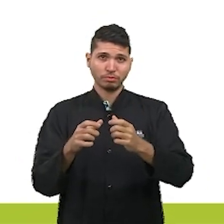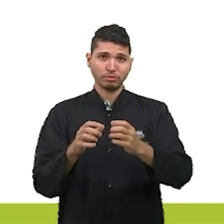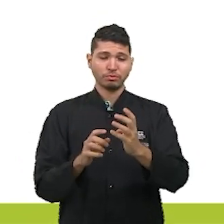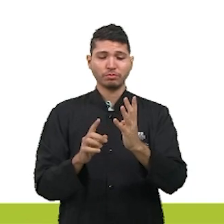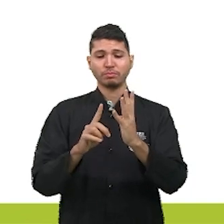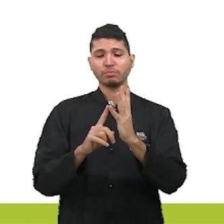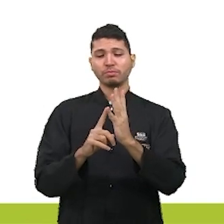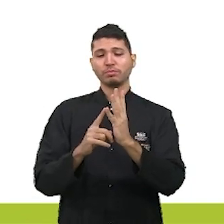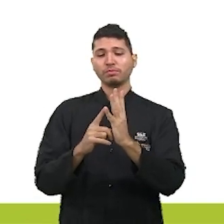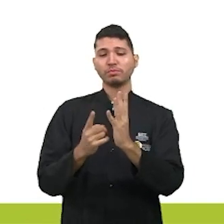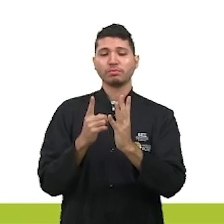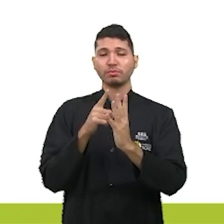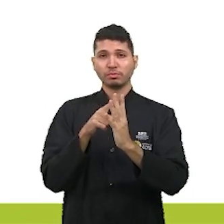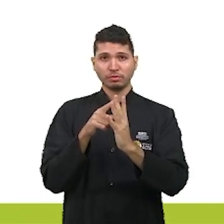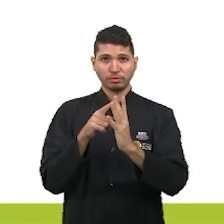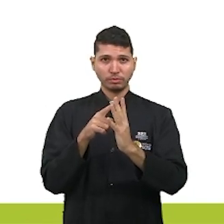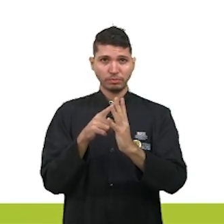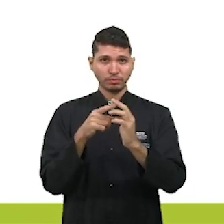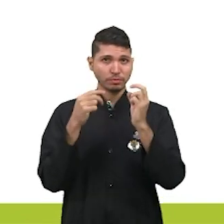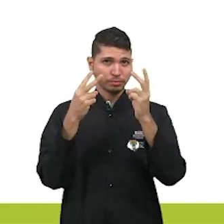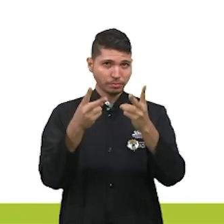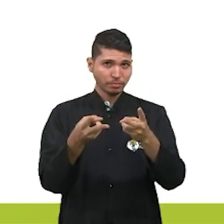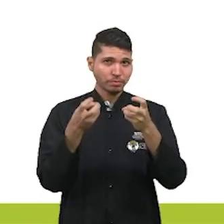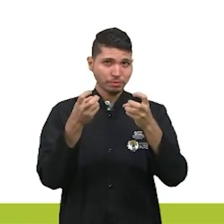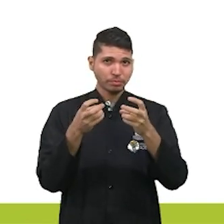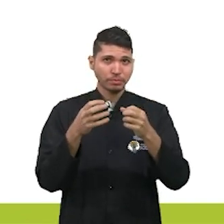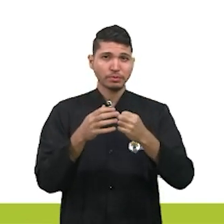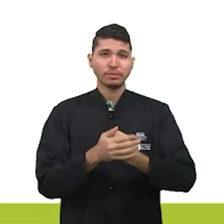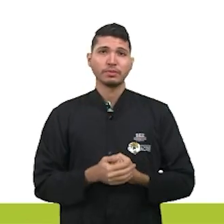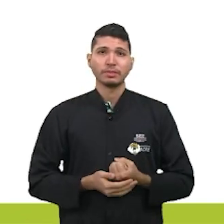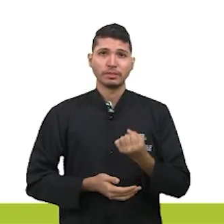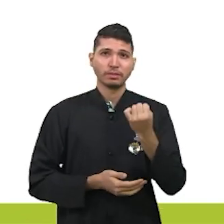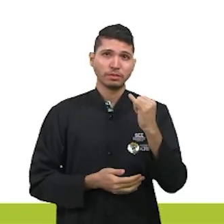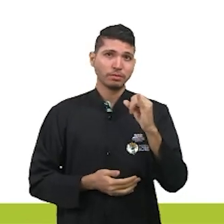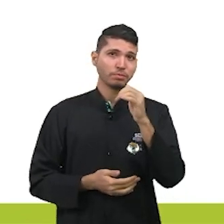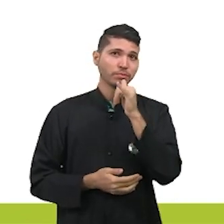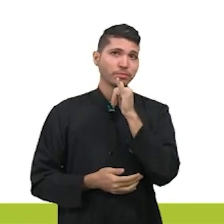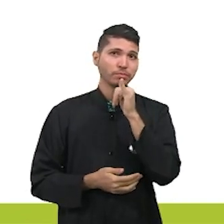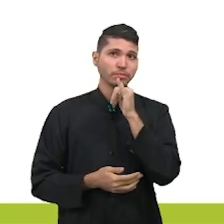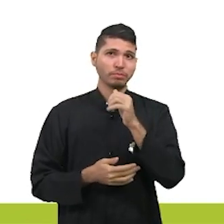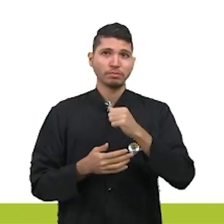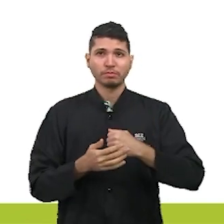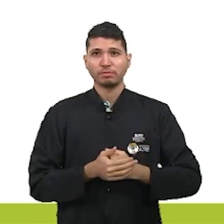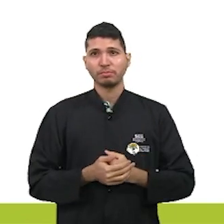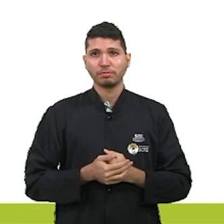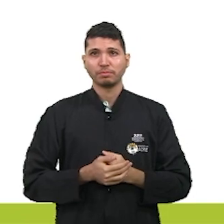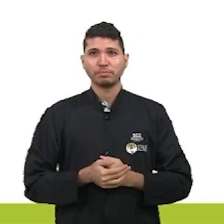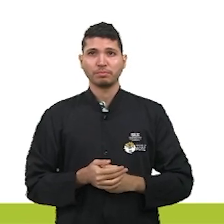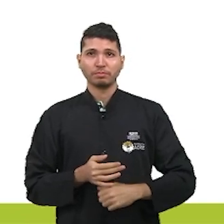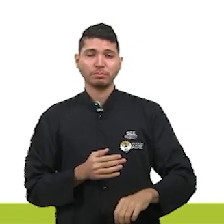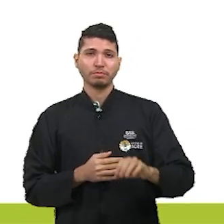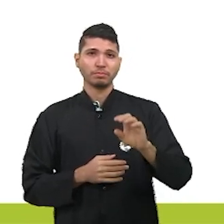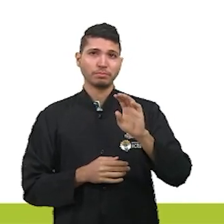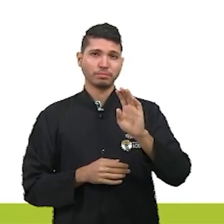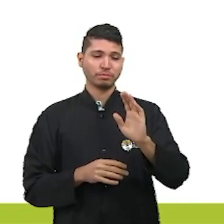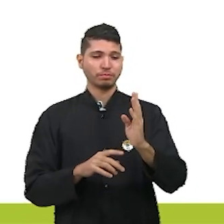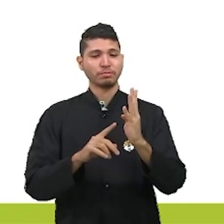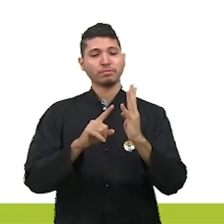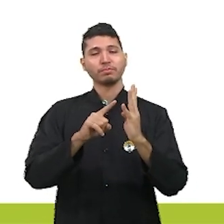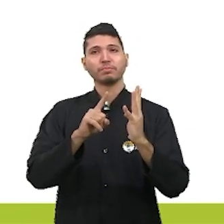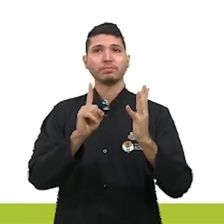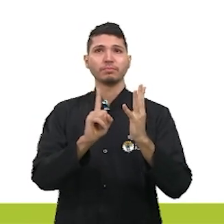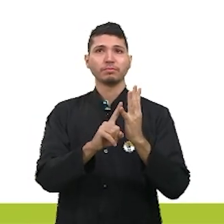É claro que se você começar com a pessoa B, você pode colocar A na segunda posição e C na